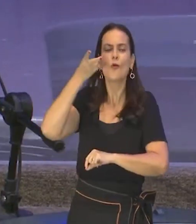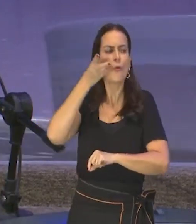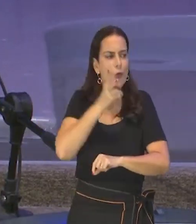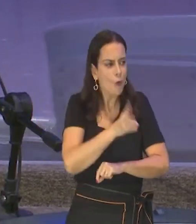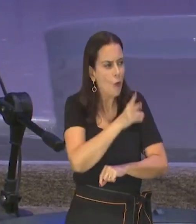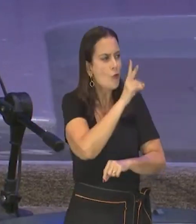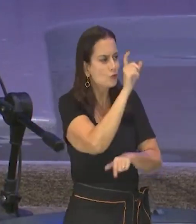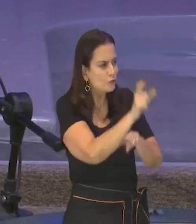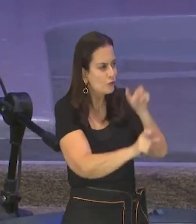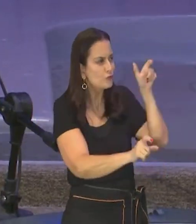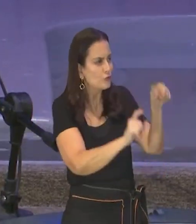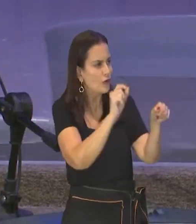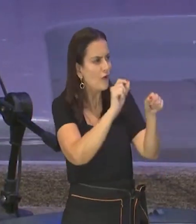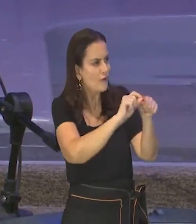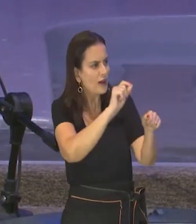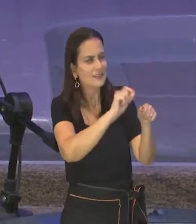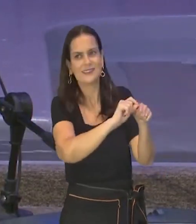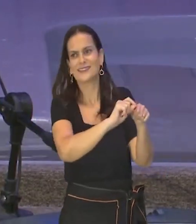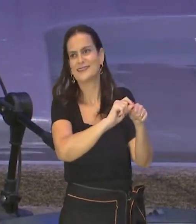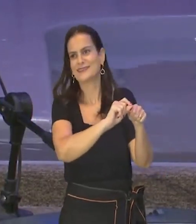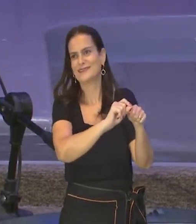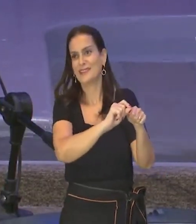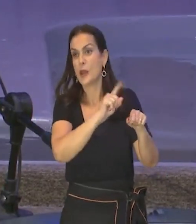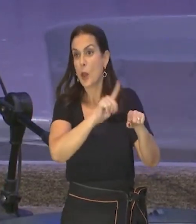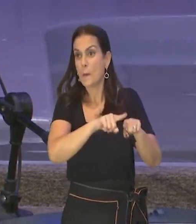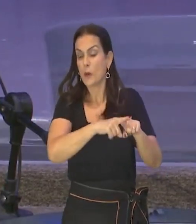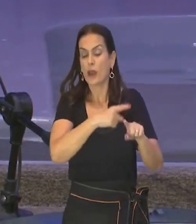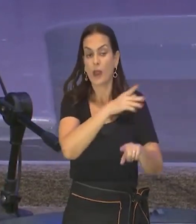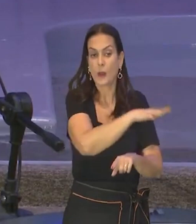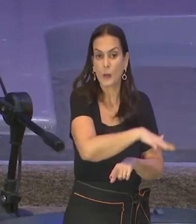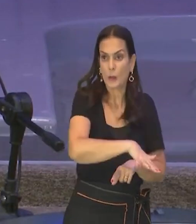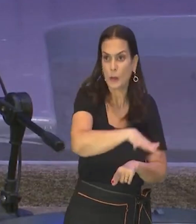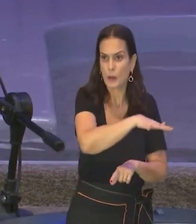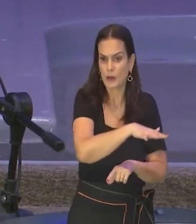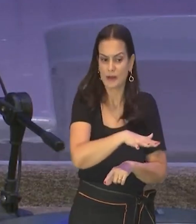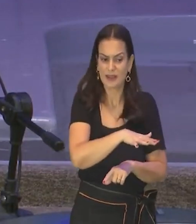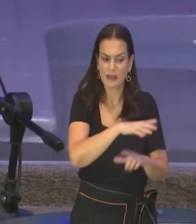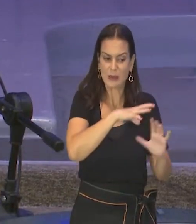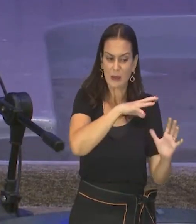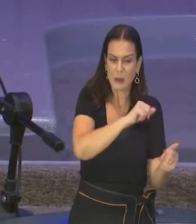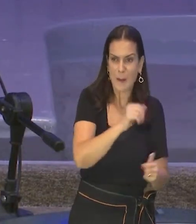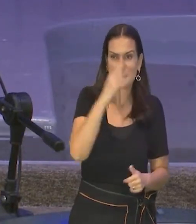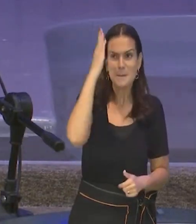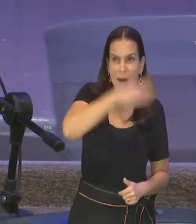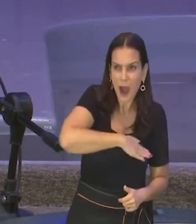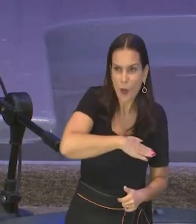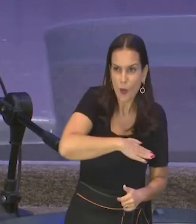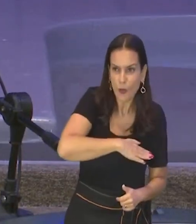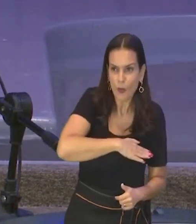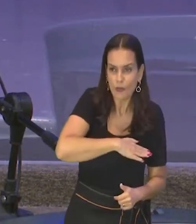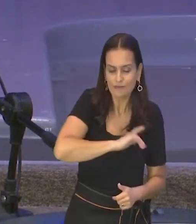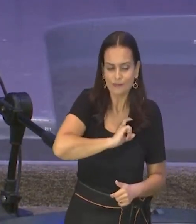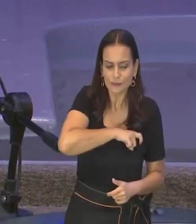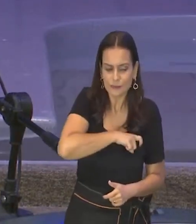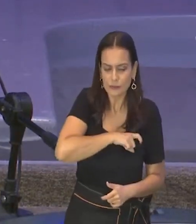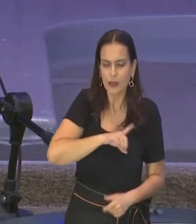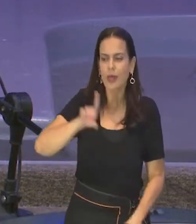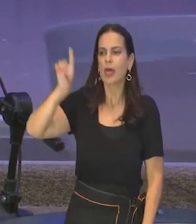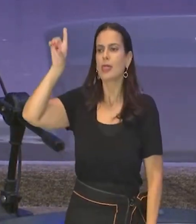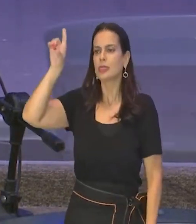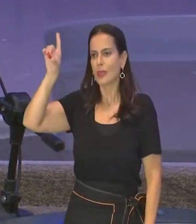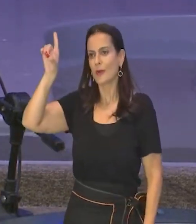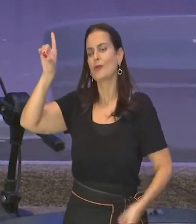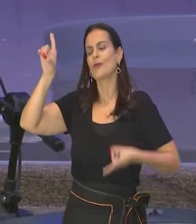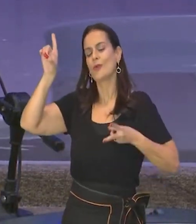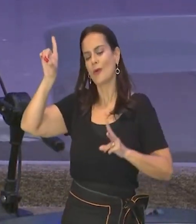continua realizando, porque diante de um ambiente com tanta maldade e perversidade, Deus continua